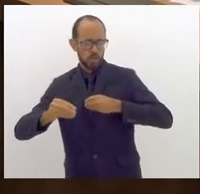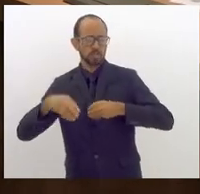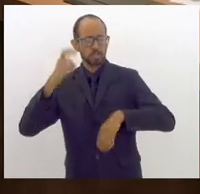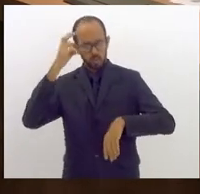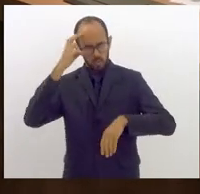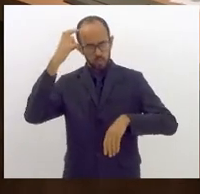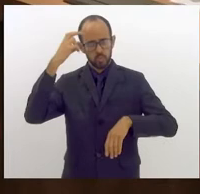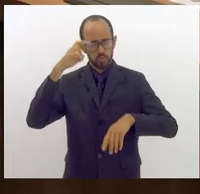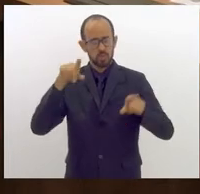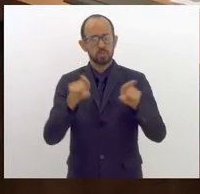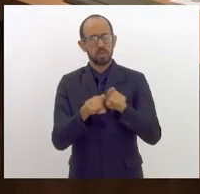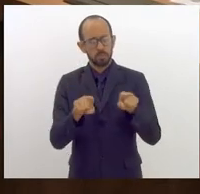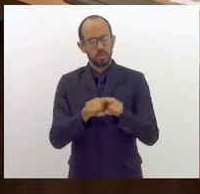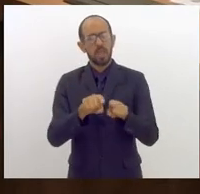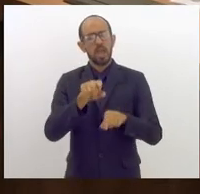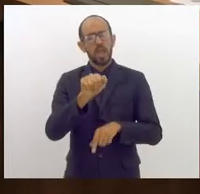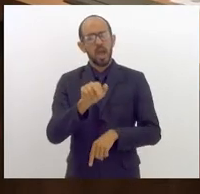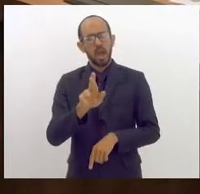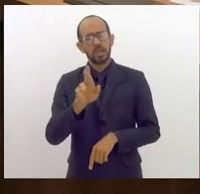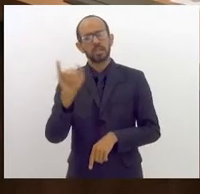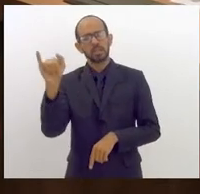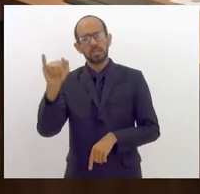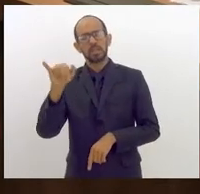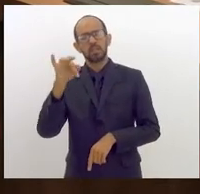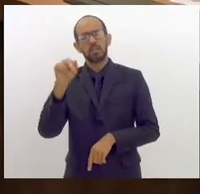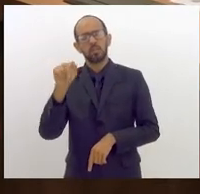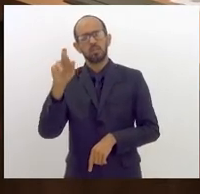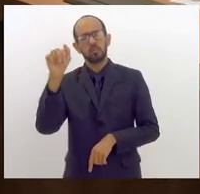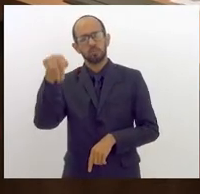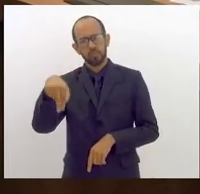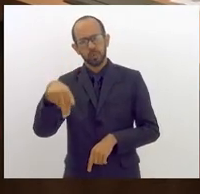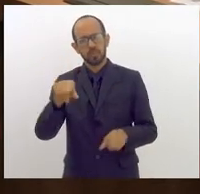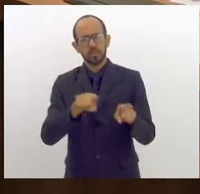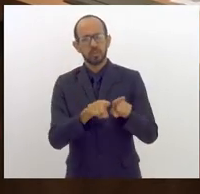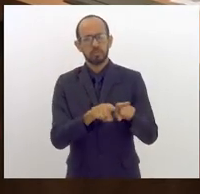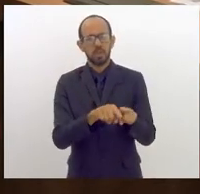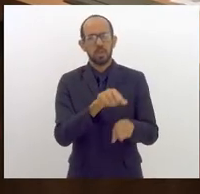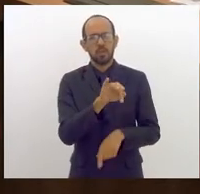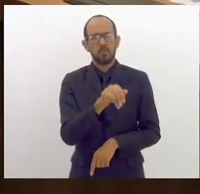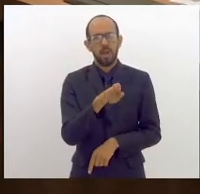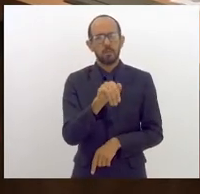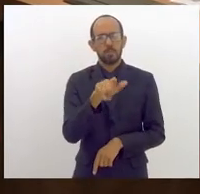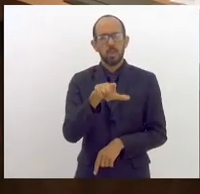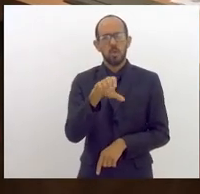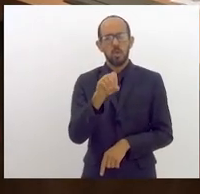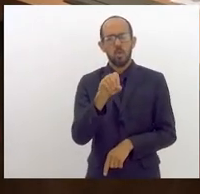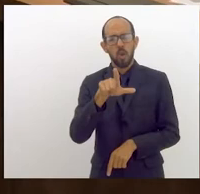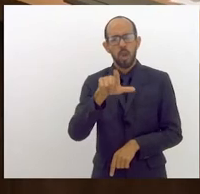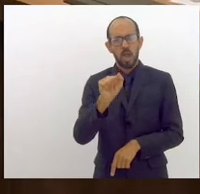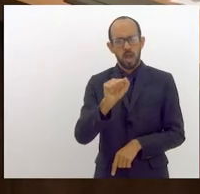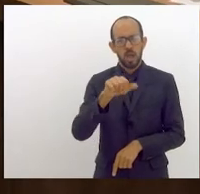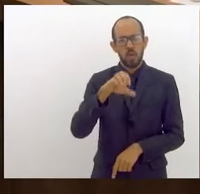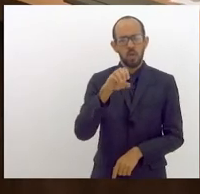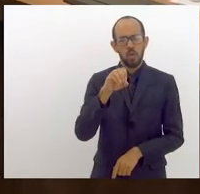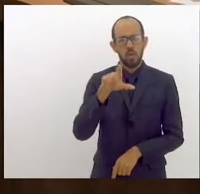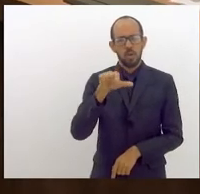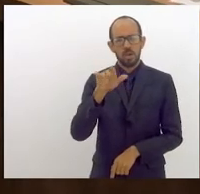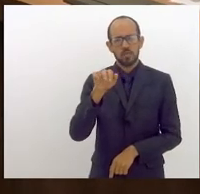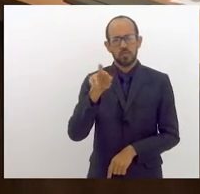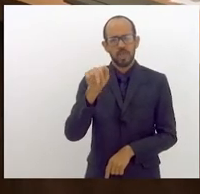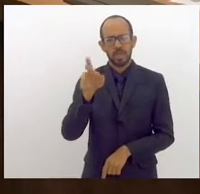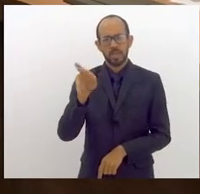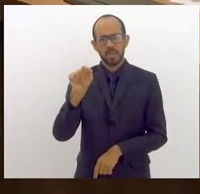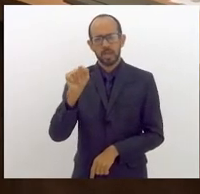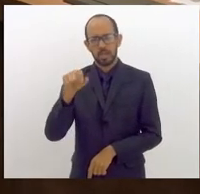do nosso querido arifran e também e da Fabíola Oliveira duas figuras também tão importante quanto na